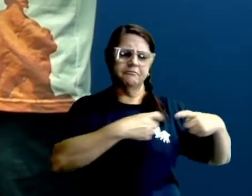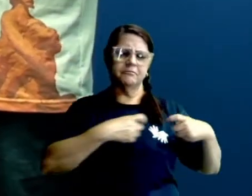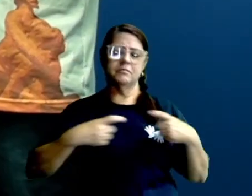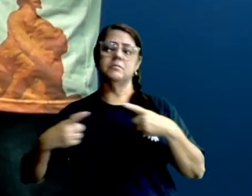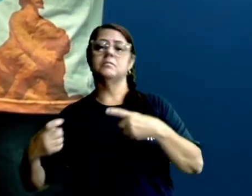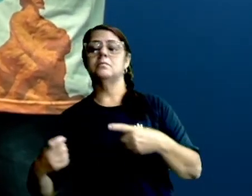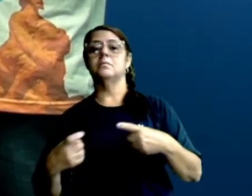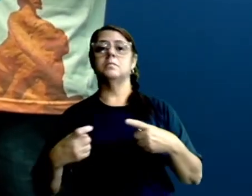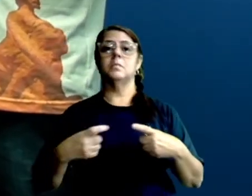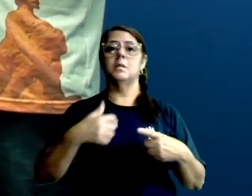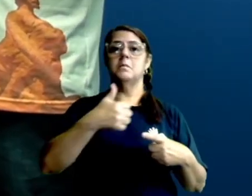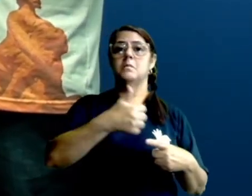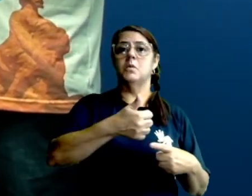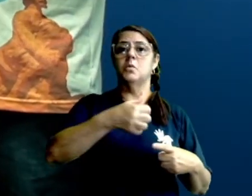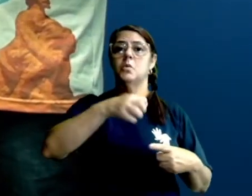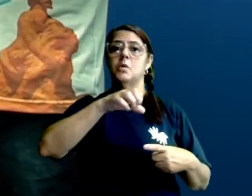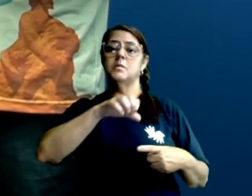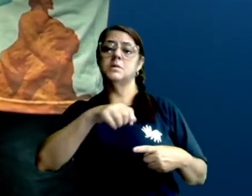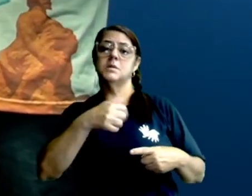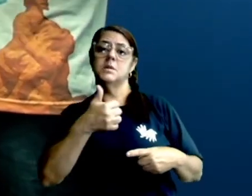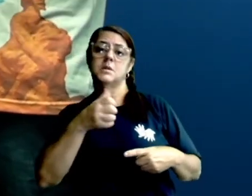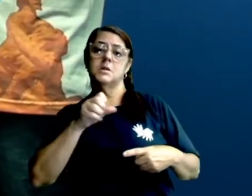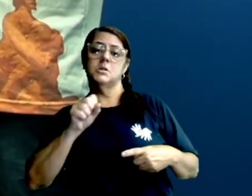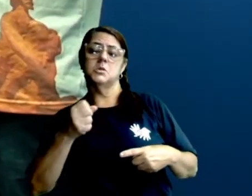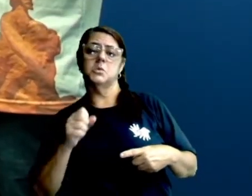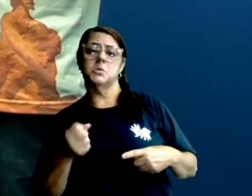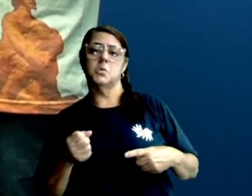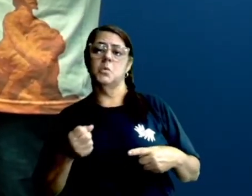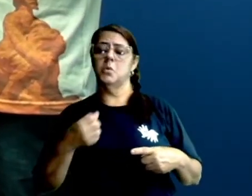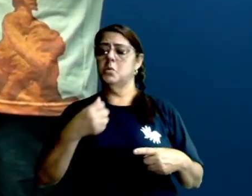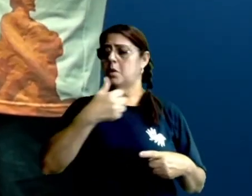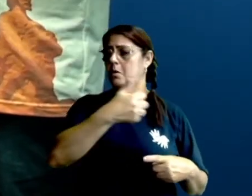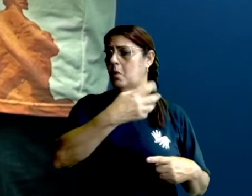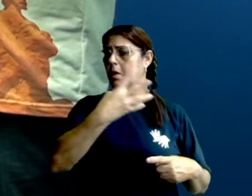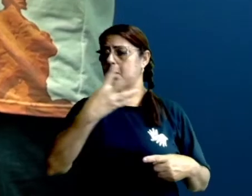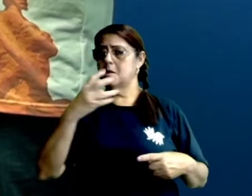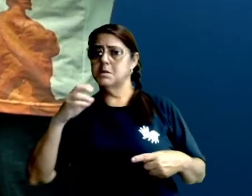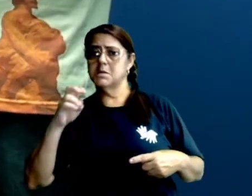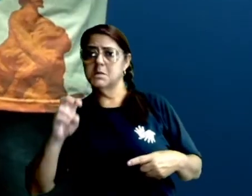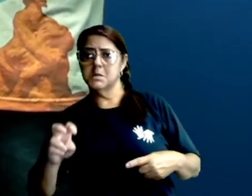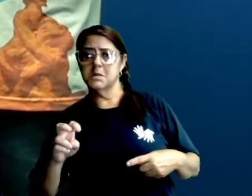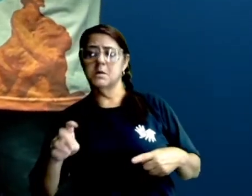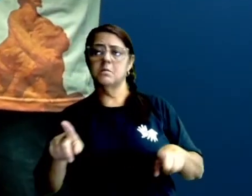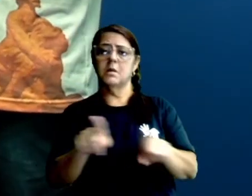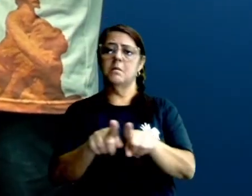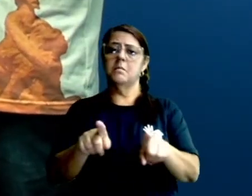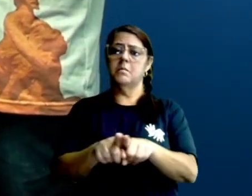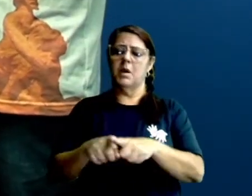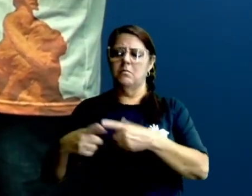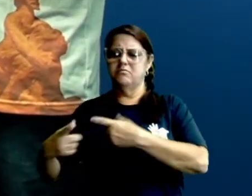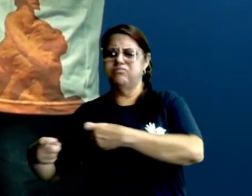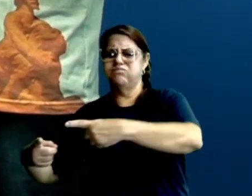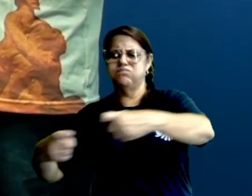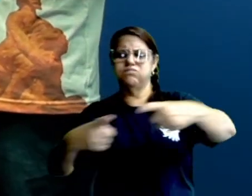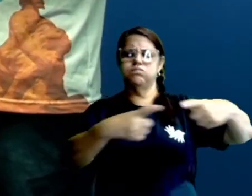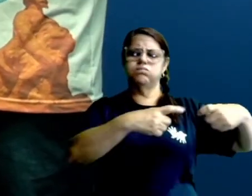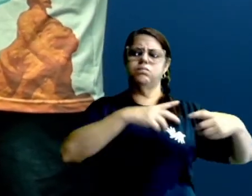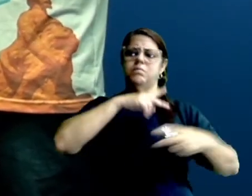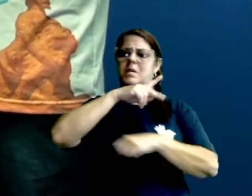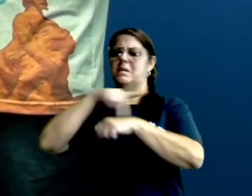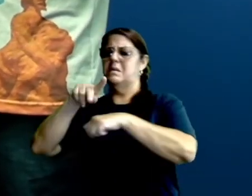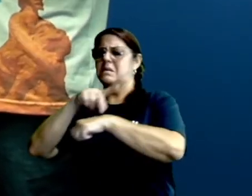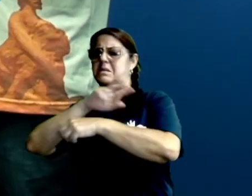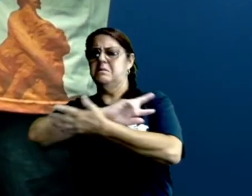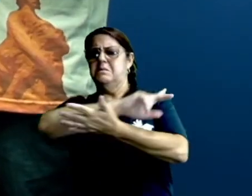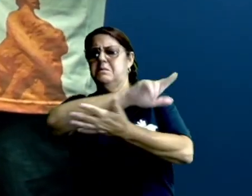1914 a 1918, a segunda de 1939 a 1945, e muitas fronteiras foram mexidas, né, muitos países novos